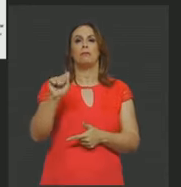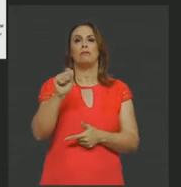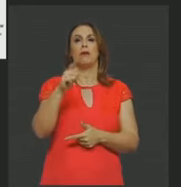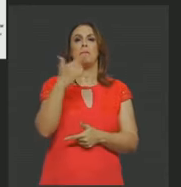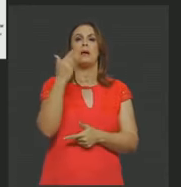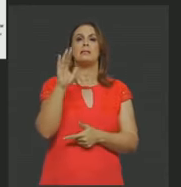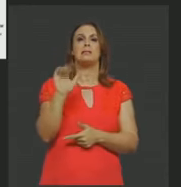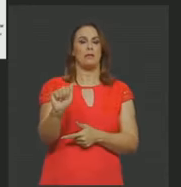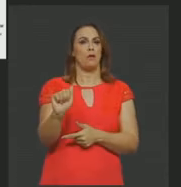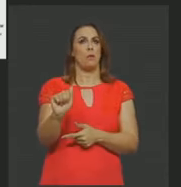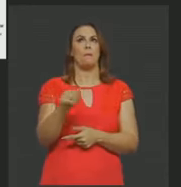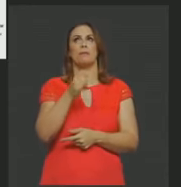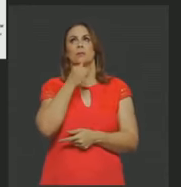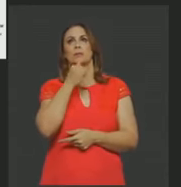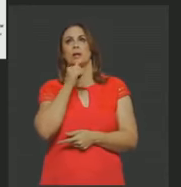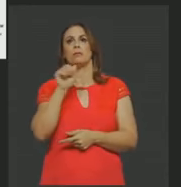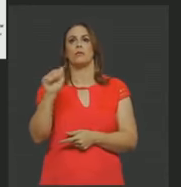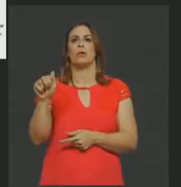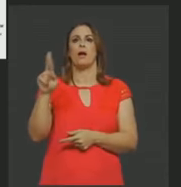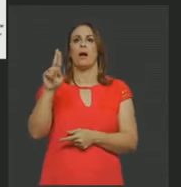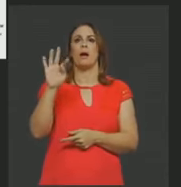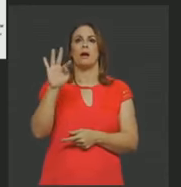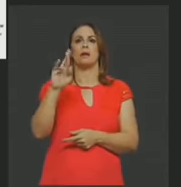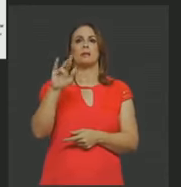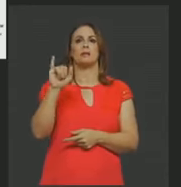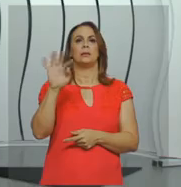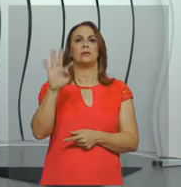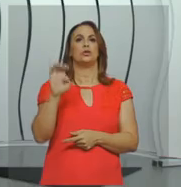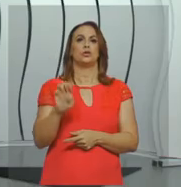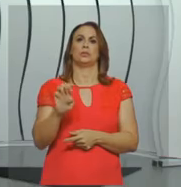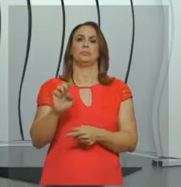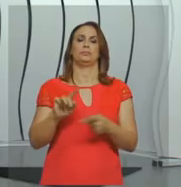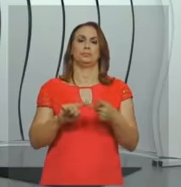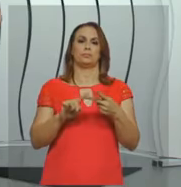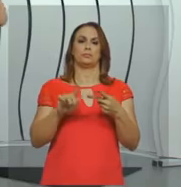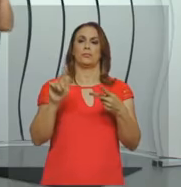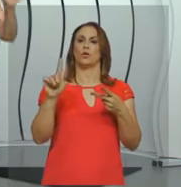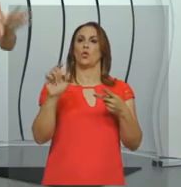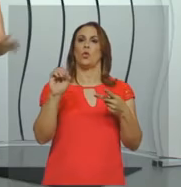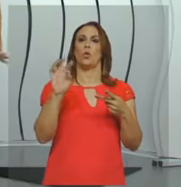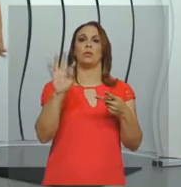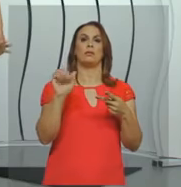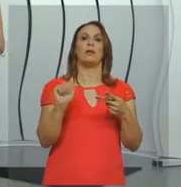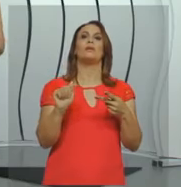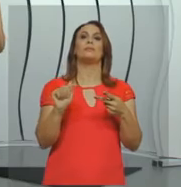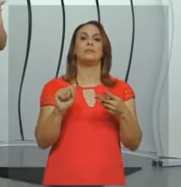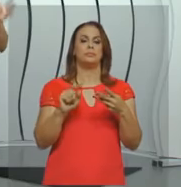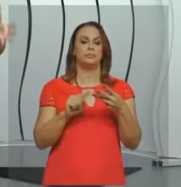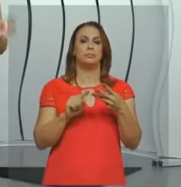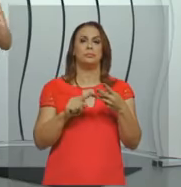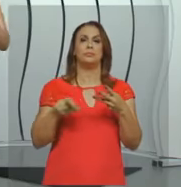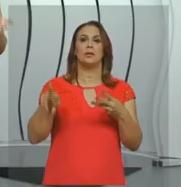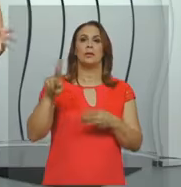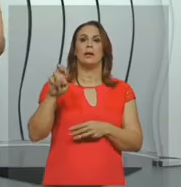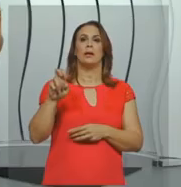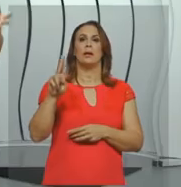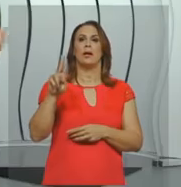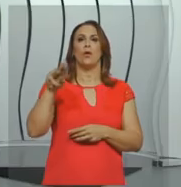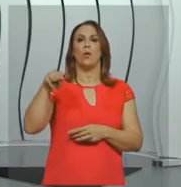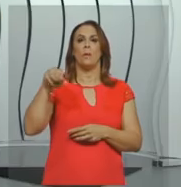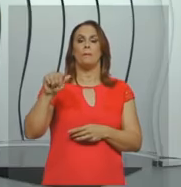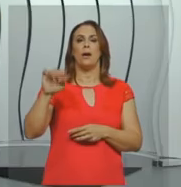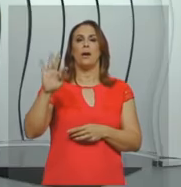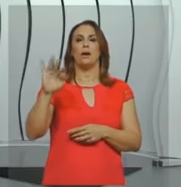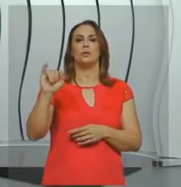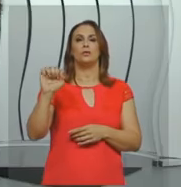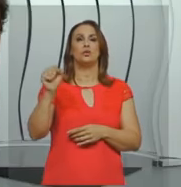temos diversas doenças, gota, né? Que são chamadas esse conjunto aí de reumatismo, né? Que são as doenças das articulações